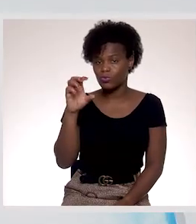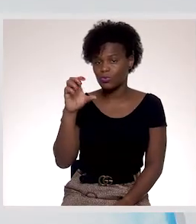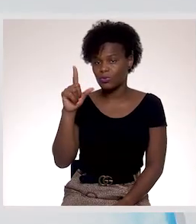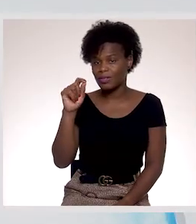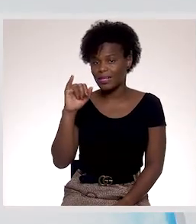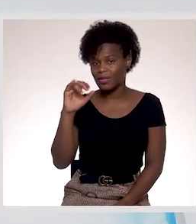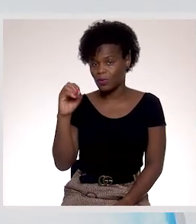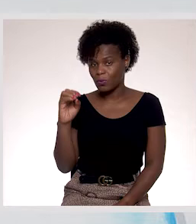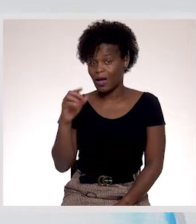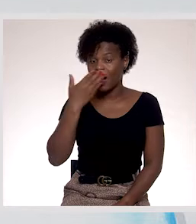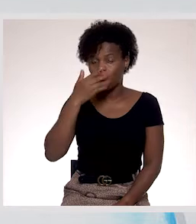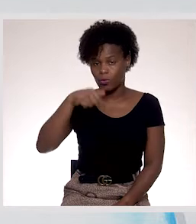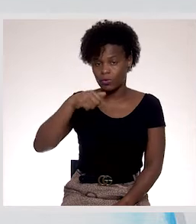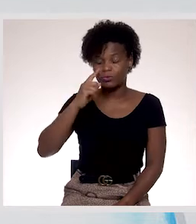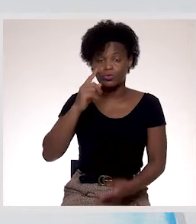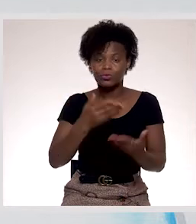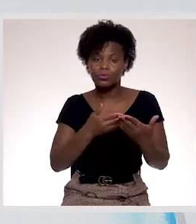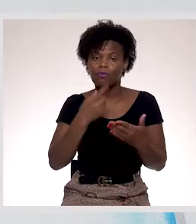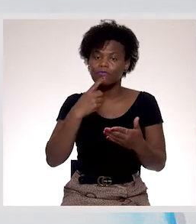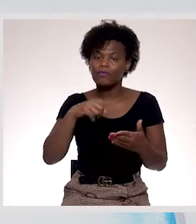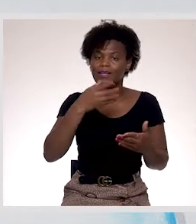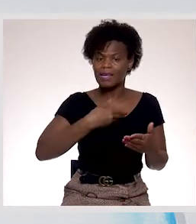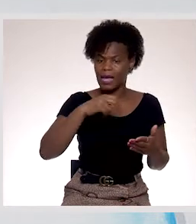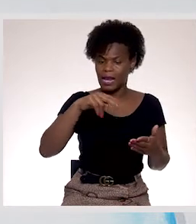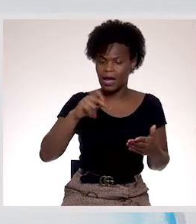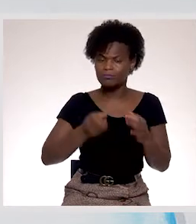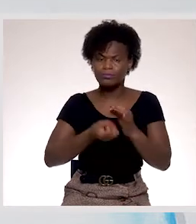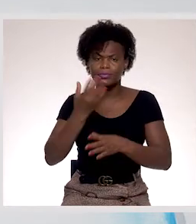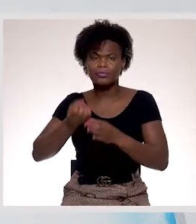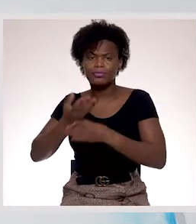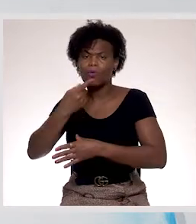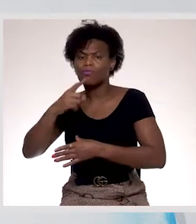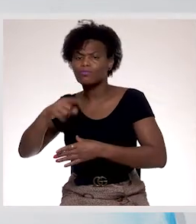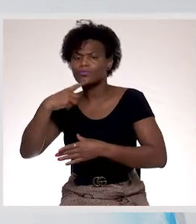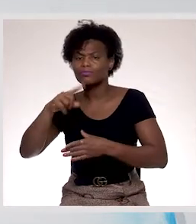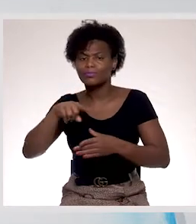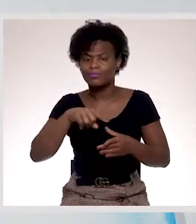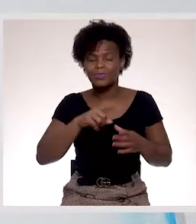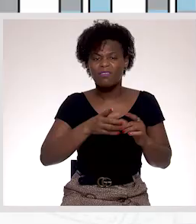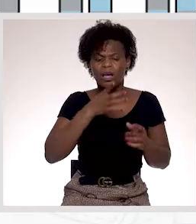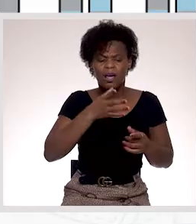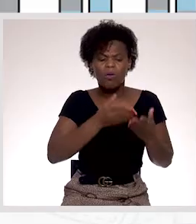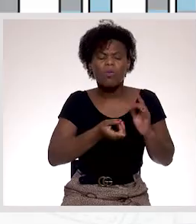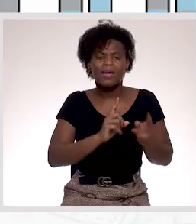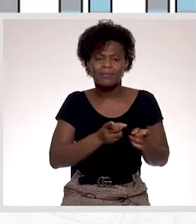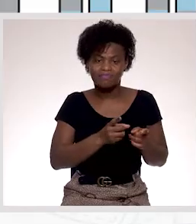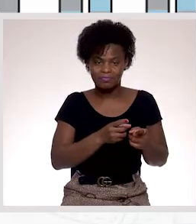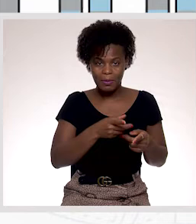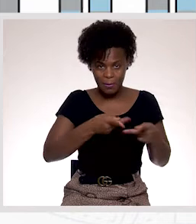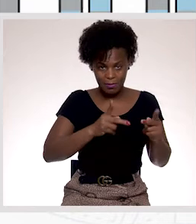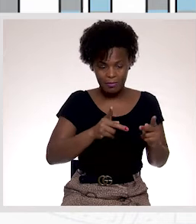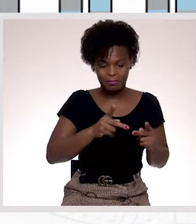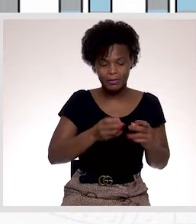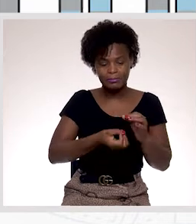de hoje, vamos estudar precisamente a replicação do DNA. Mas antes de começar, o que é a replicação do DNA? O mecanismo